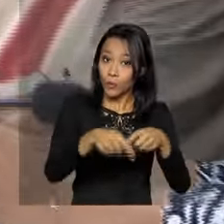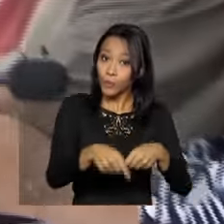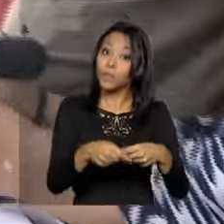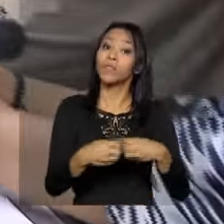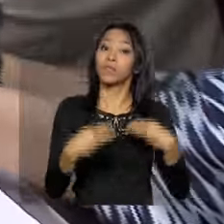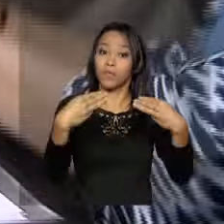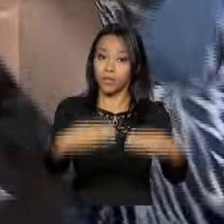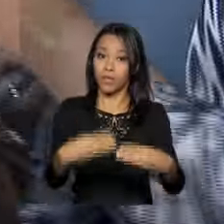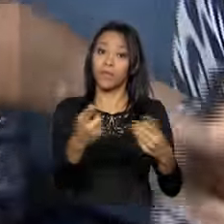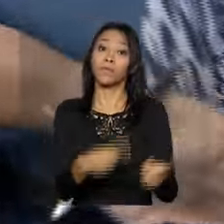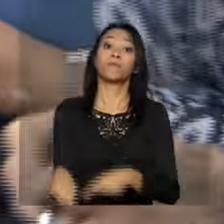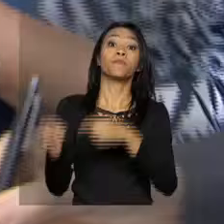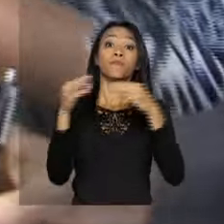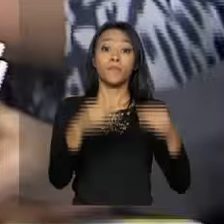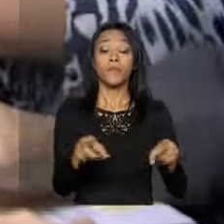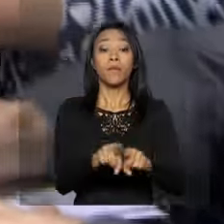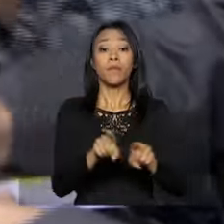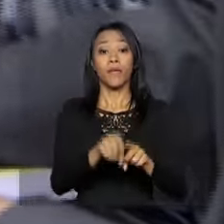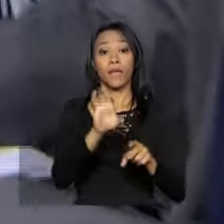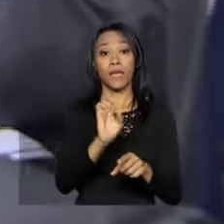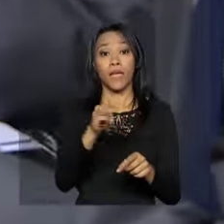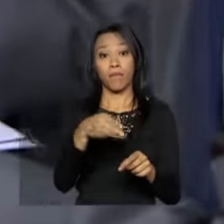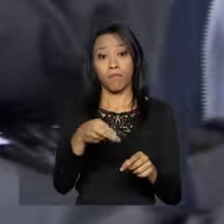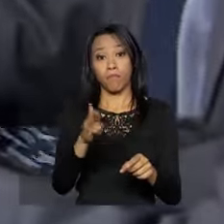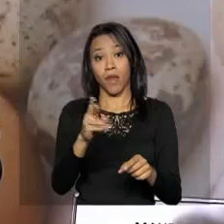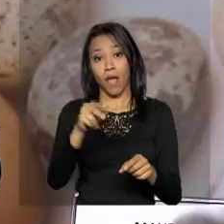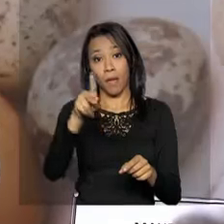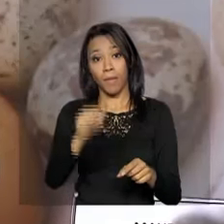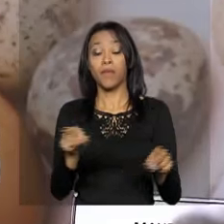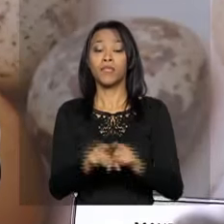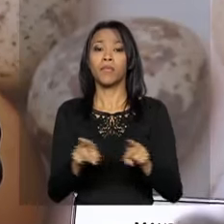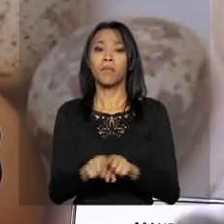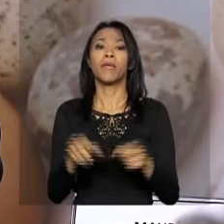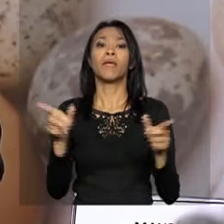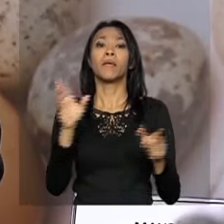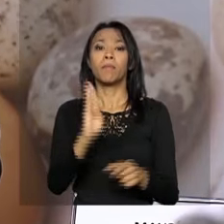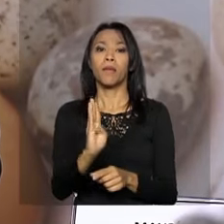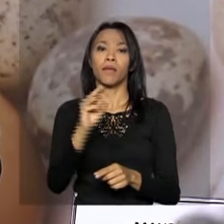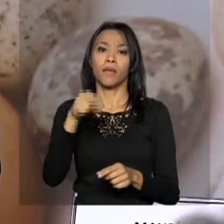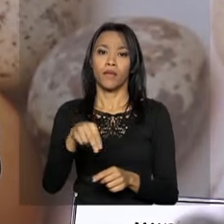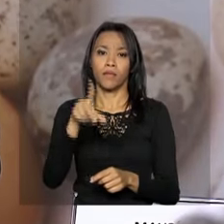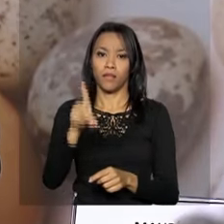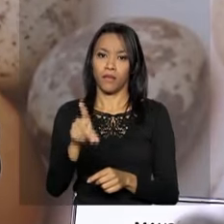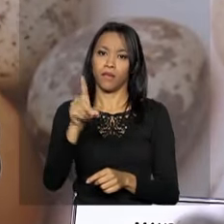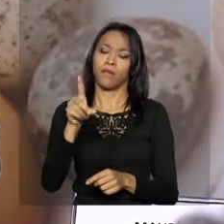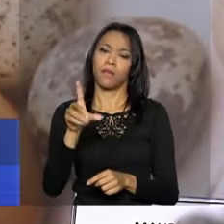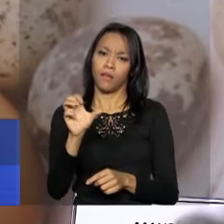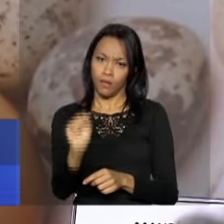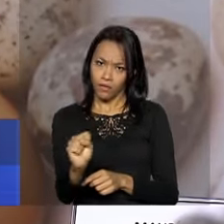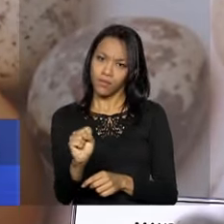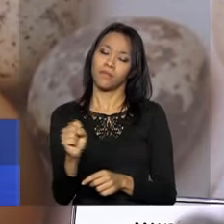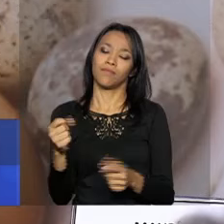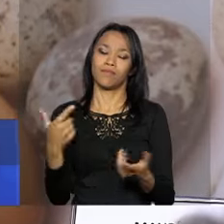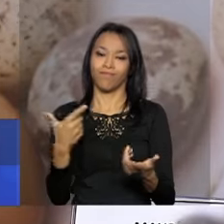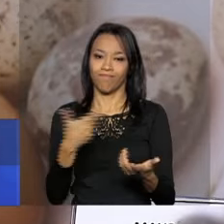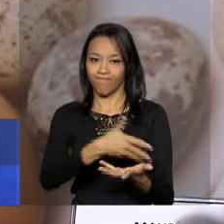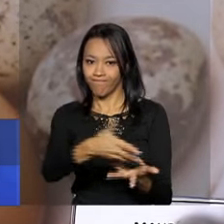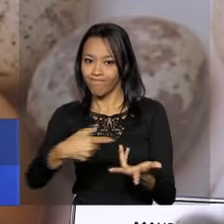Pecuária e Abastecimento, a Embrapa, BNDES e a Fundação Eliseu Alves. Esse projeto ele se